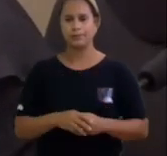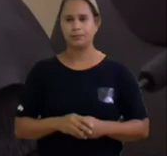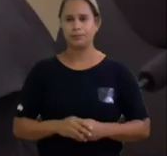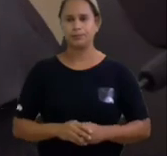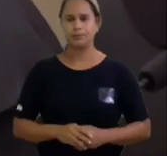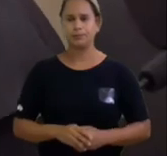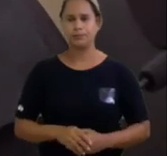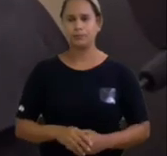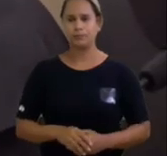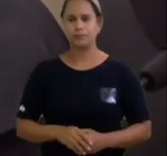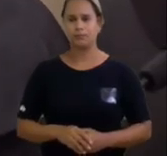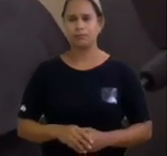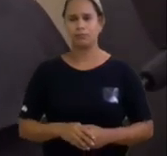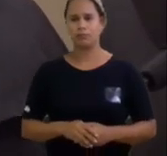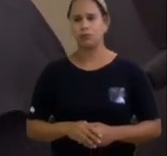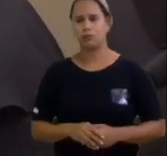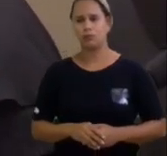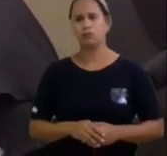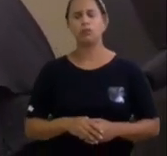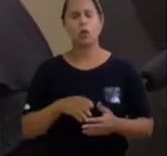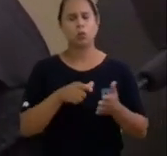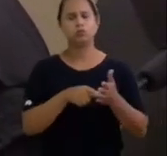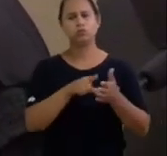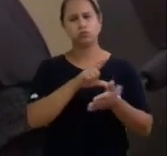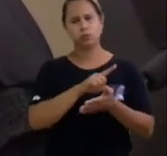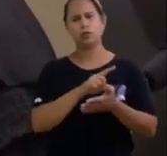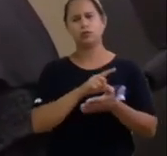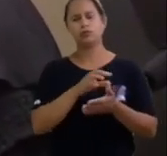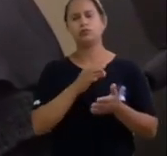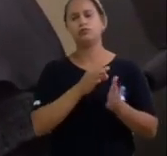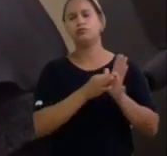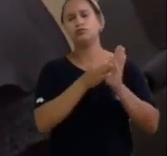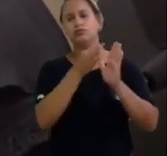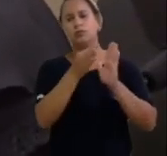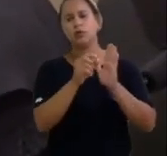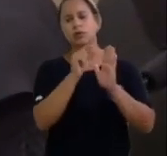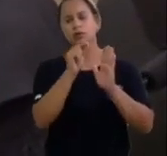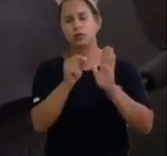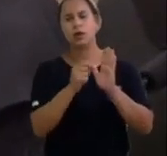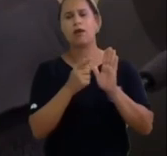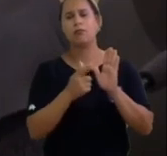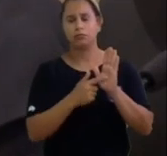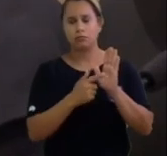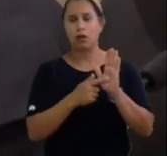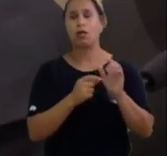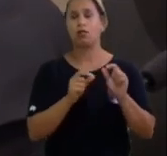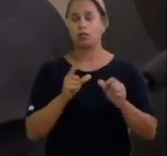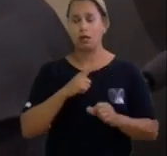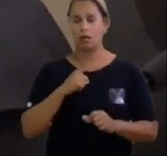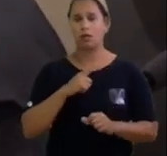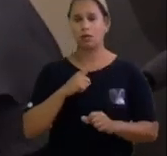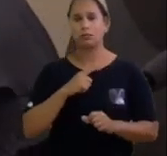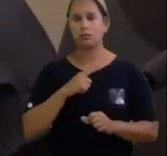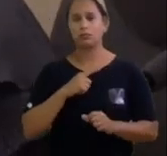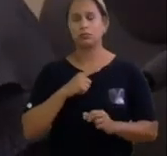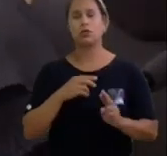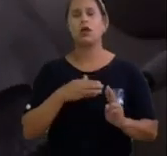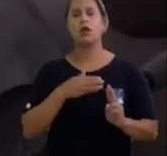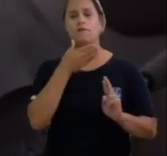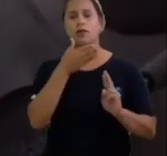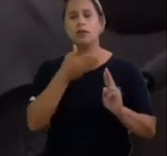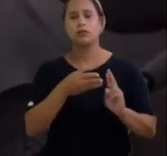dos precedentes antes citados, e que também constam lá do parecer, pensamos que um referencial de